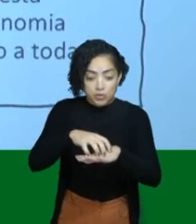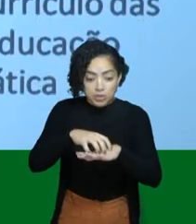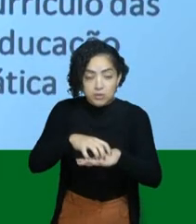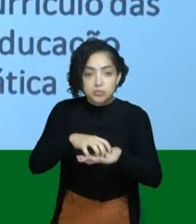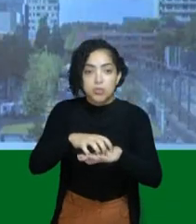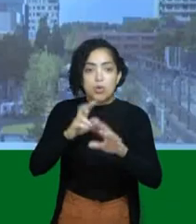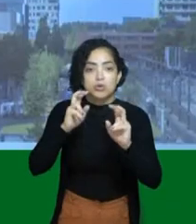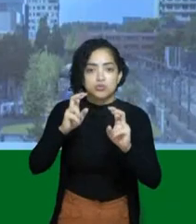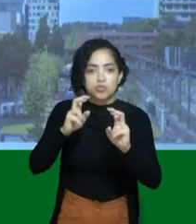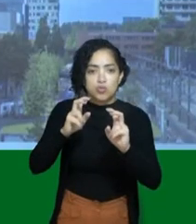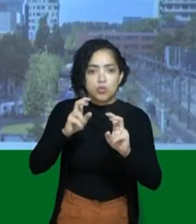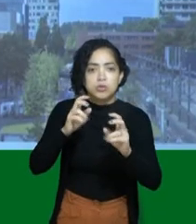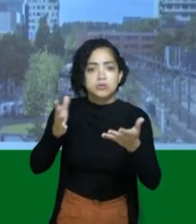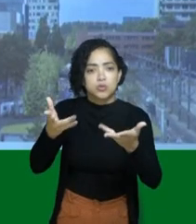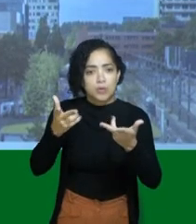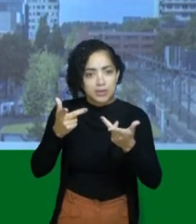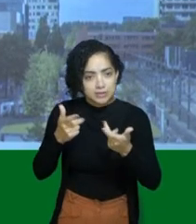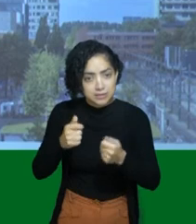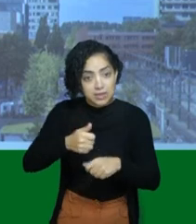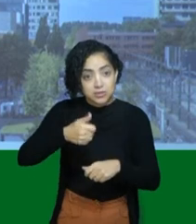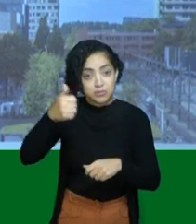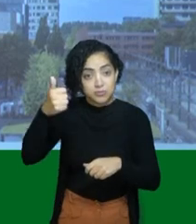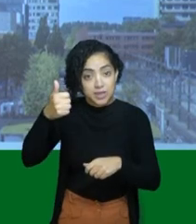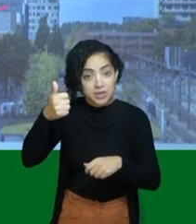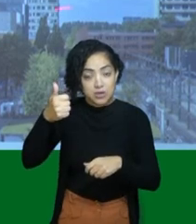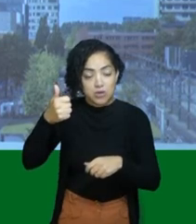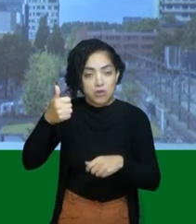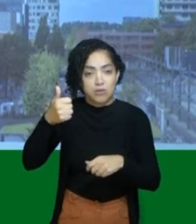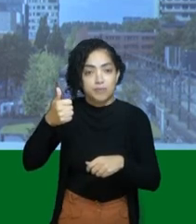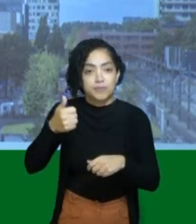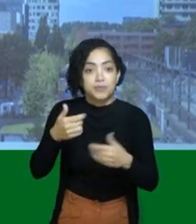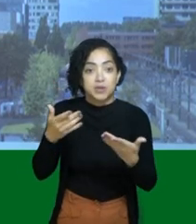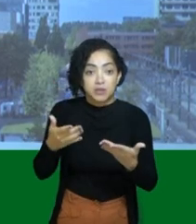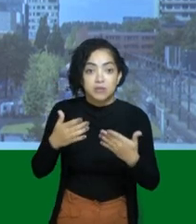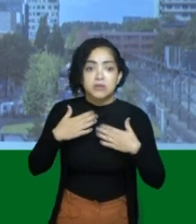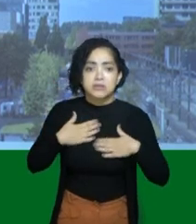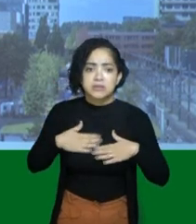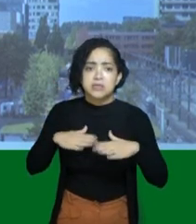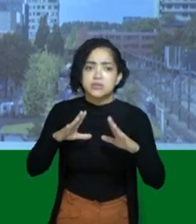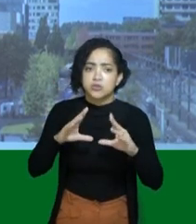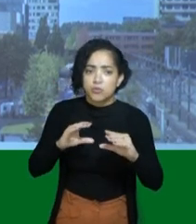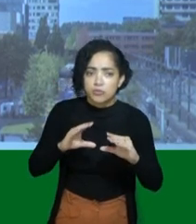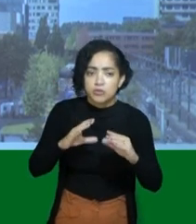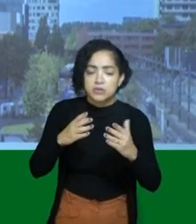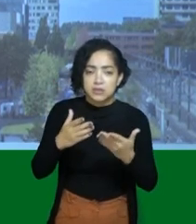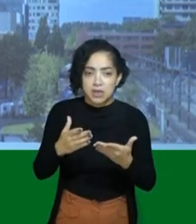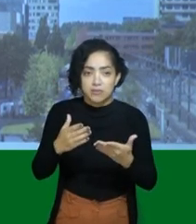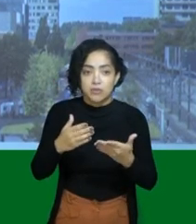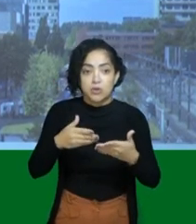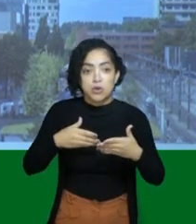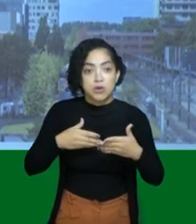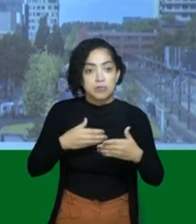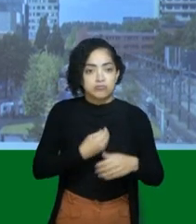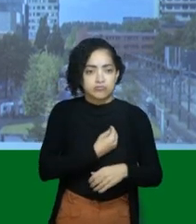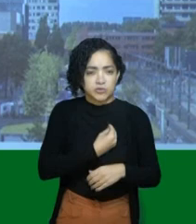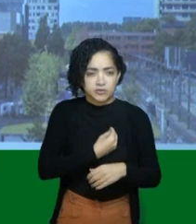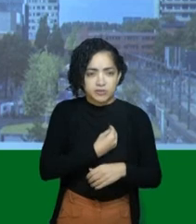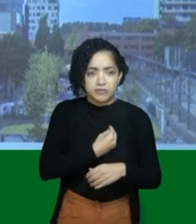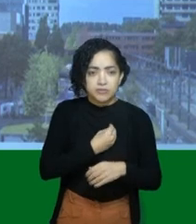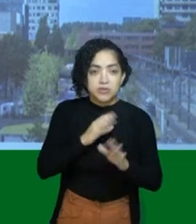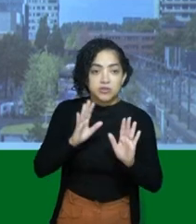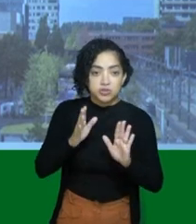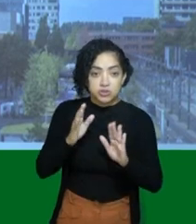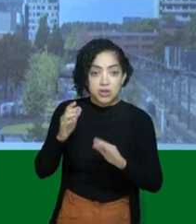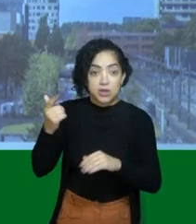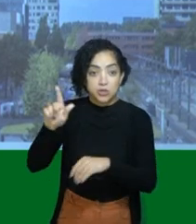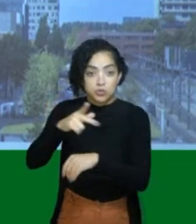melhor qualidade, um transporte de melhor qualidade aqui, ó, que seja confortável, quando eu morei todos esses anos fora, inclusive na